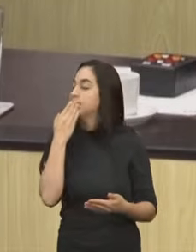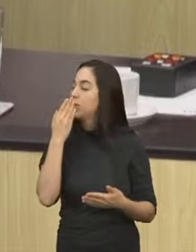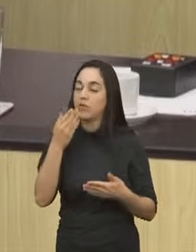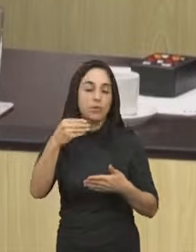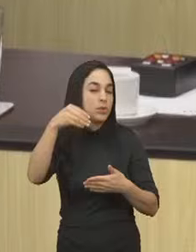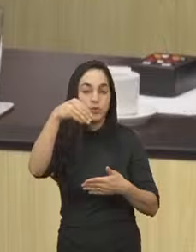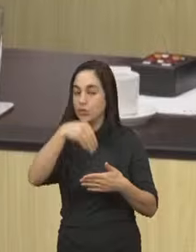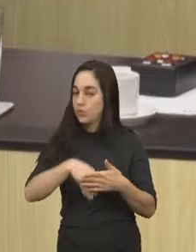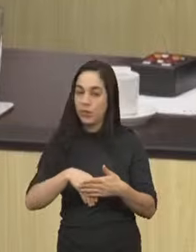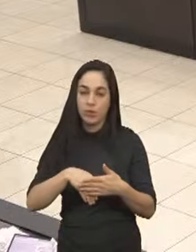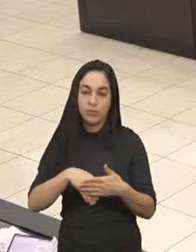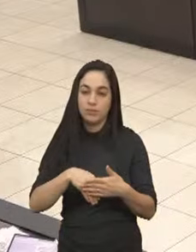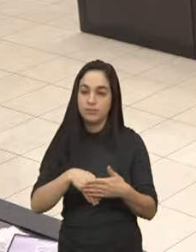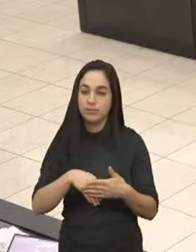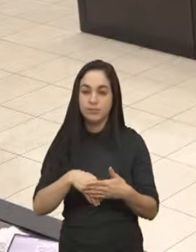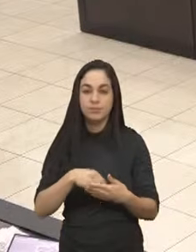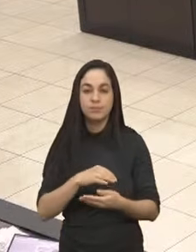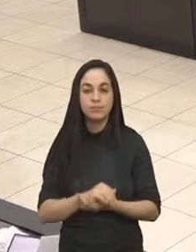votação.